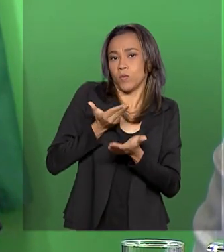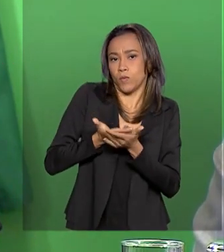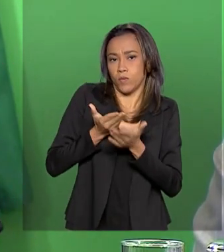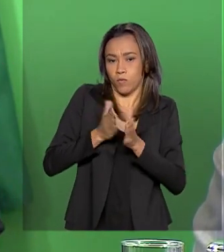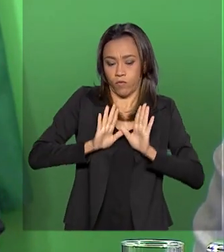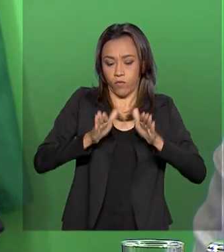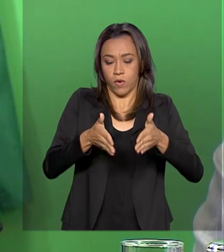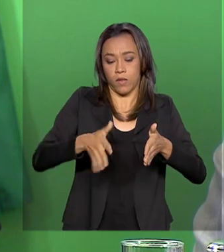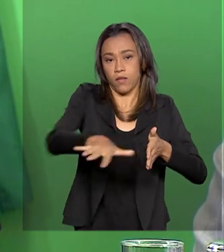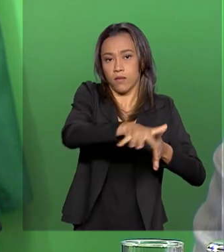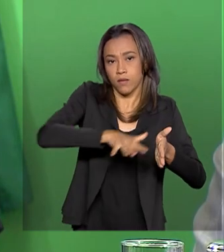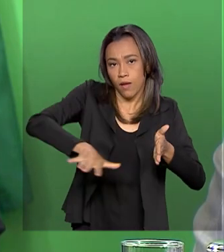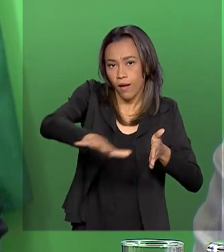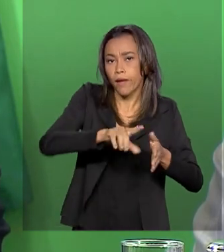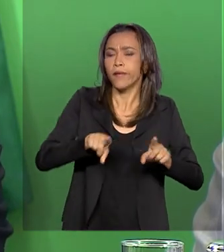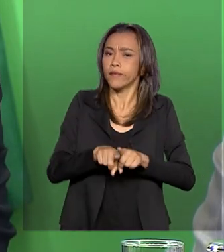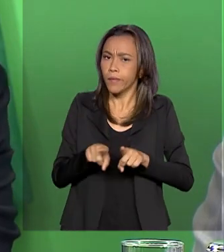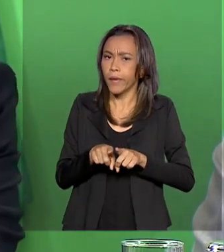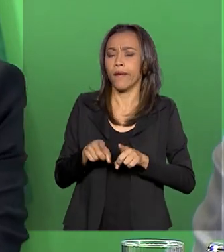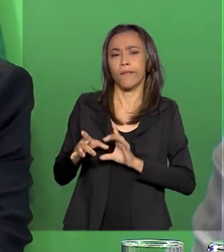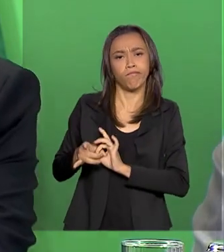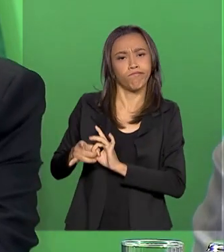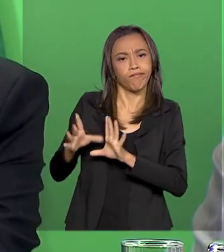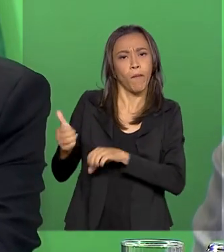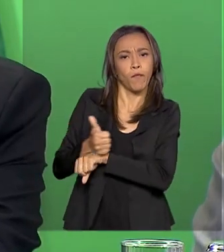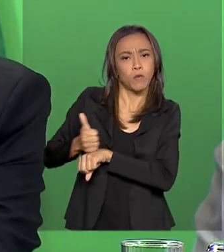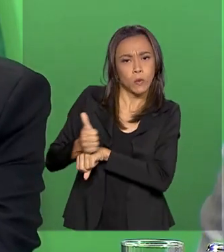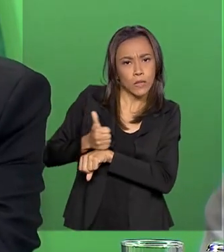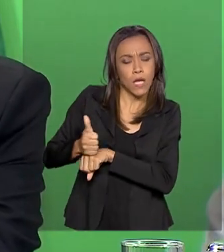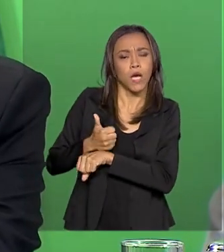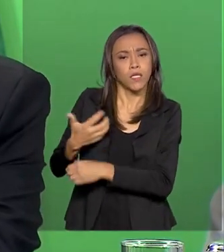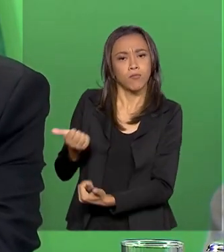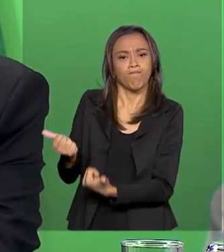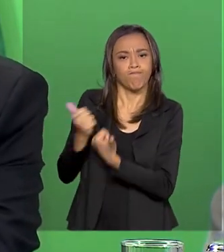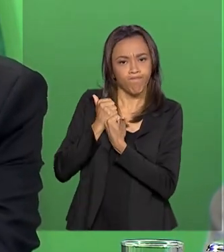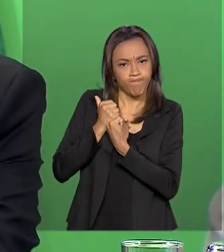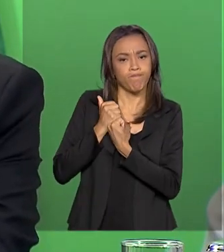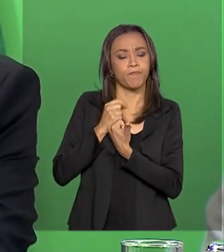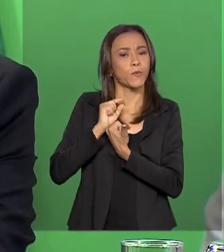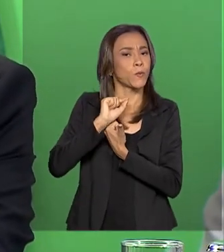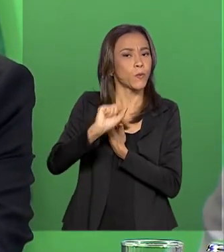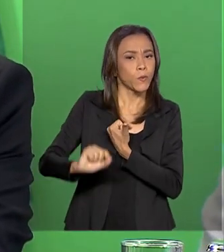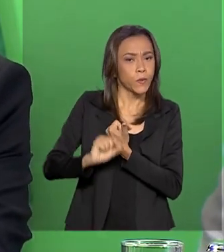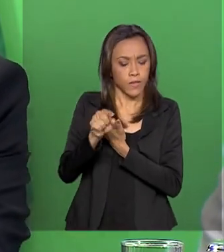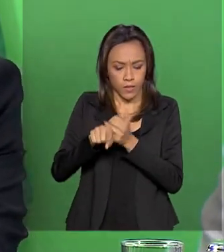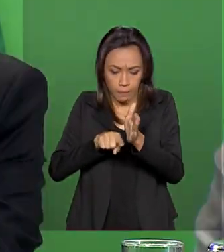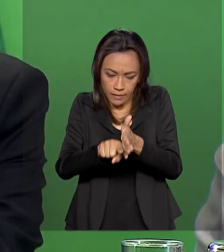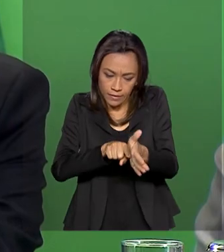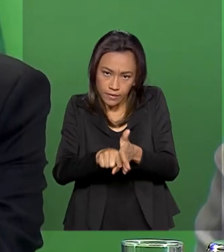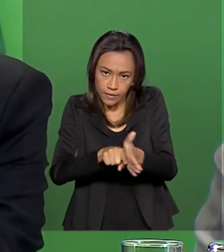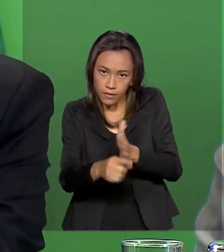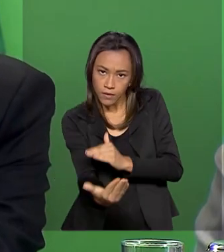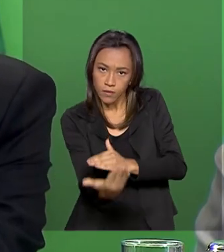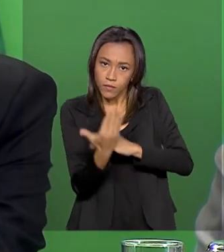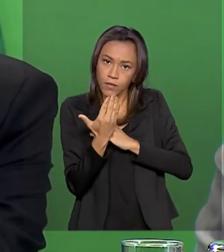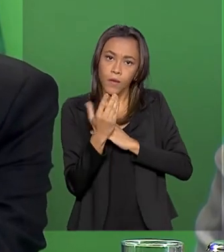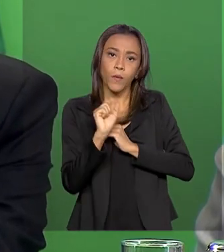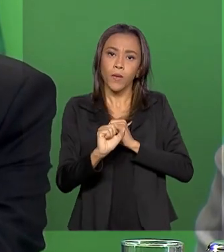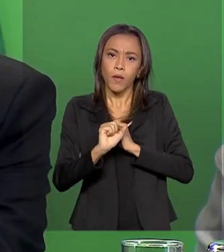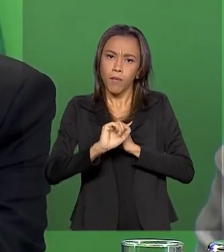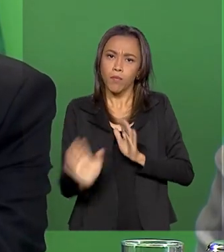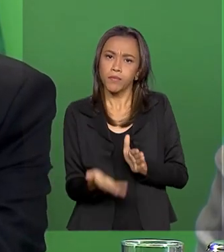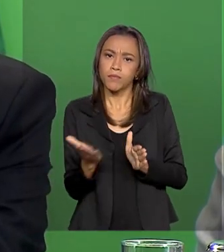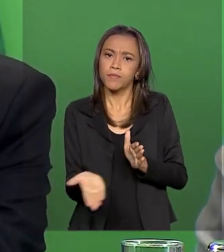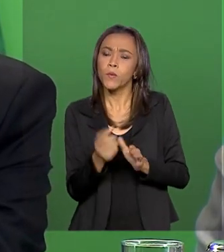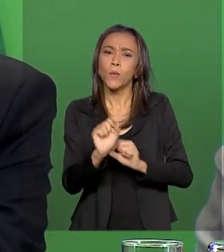colocarem à disposição seus profissionais também para ajudar nessa pesquisa científica, para fomentar estudos